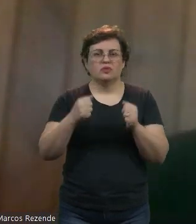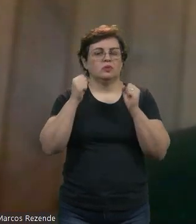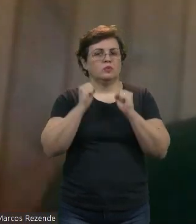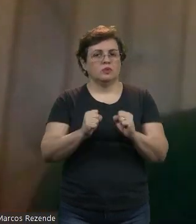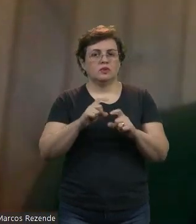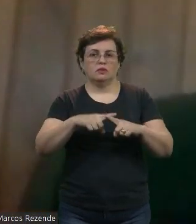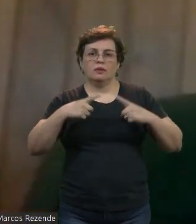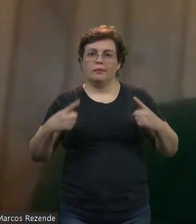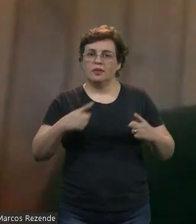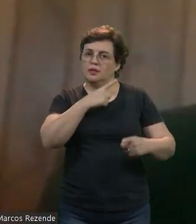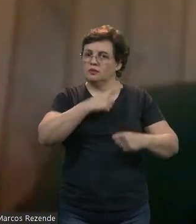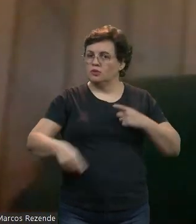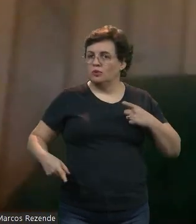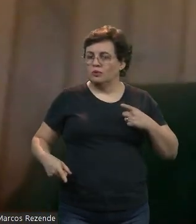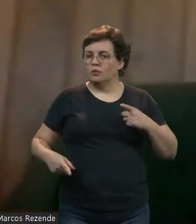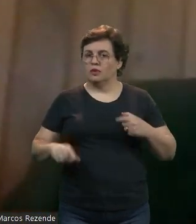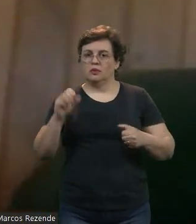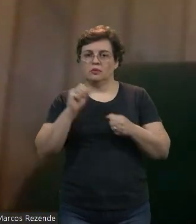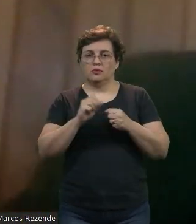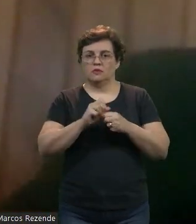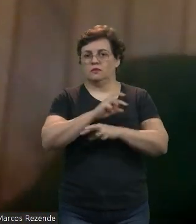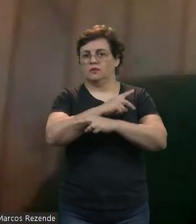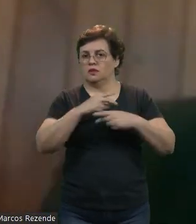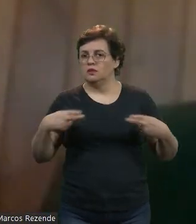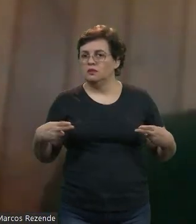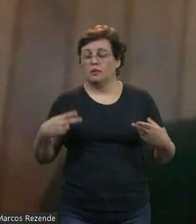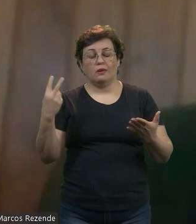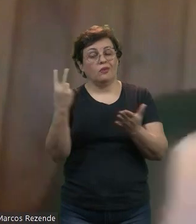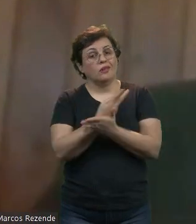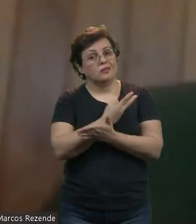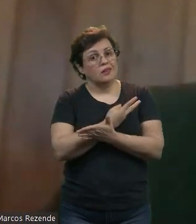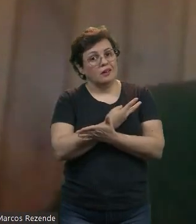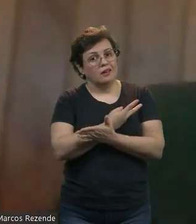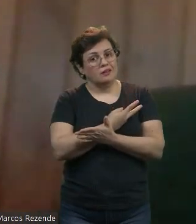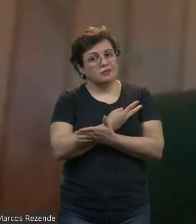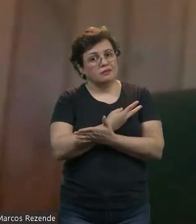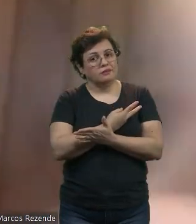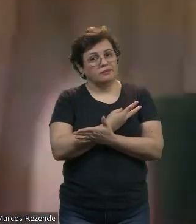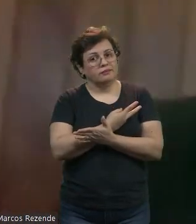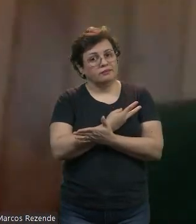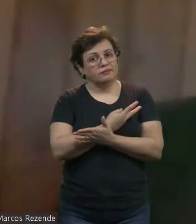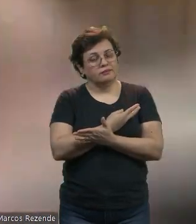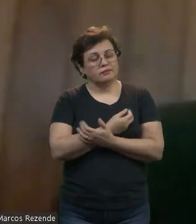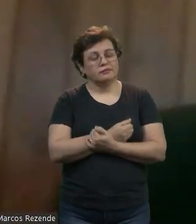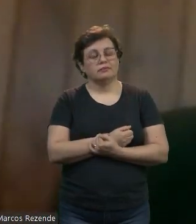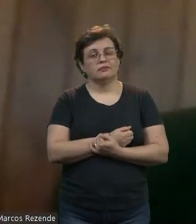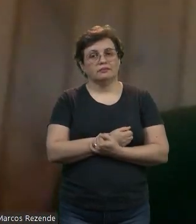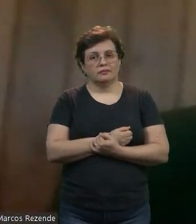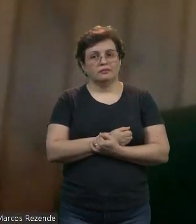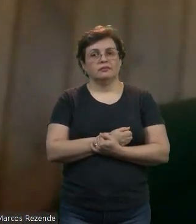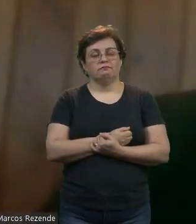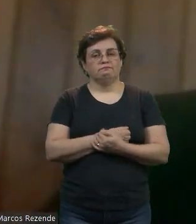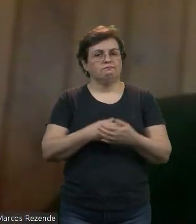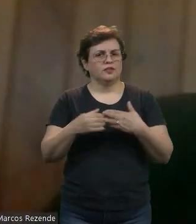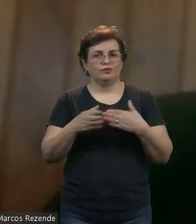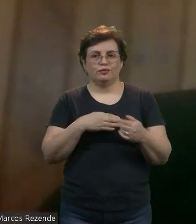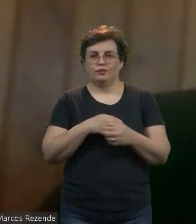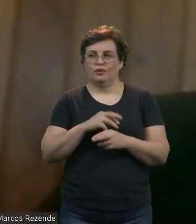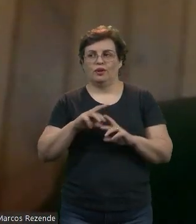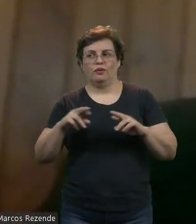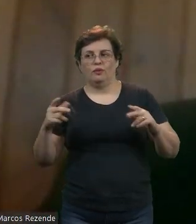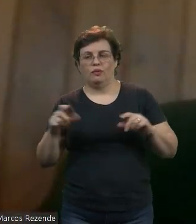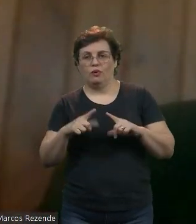não poderemos incorrer em risco de apontamentos de improbidade ou de qualquer outra